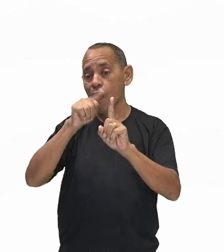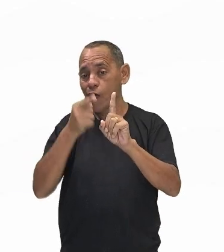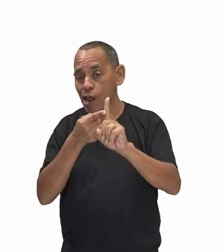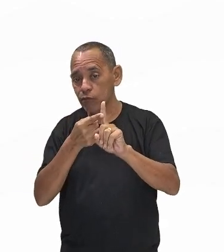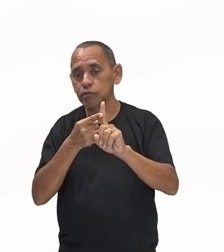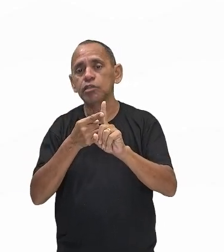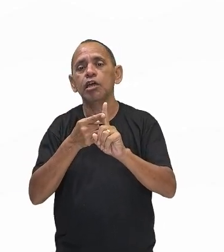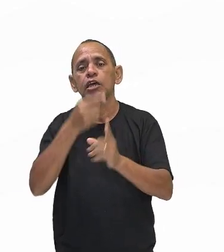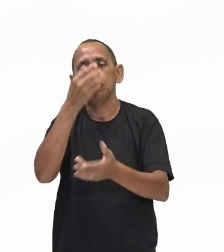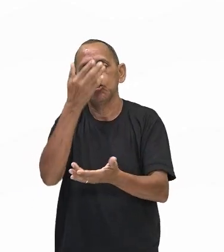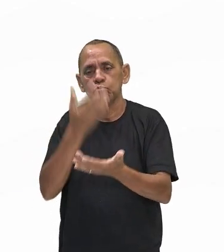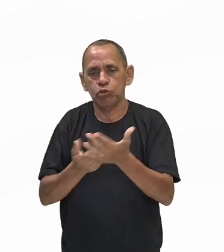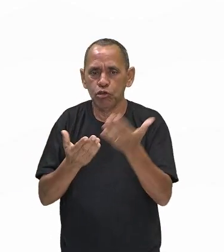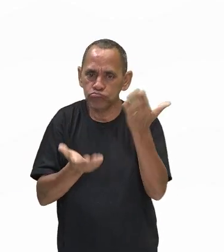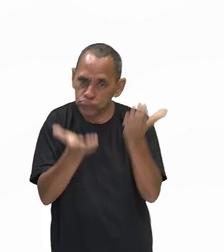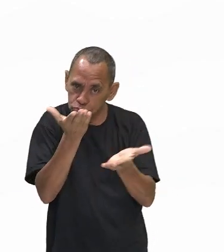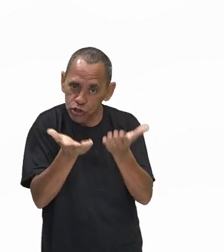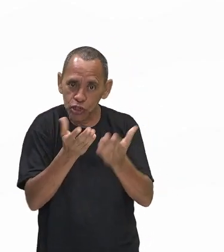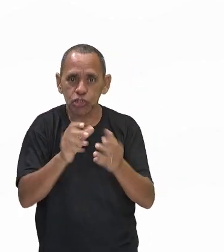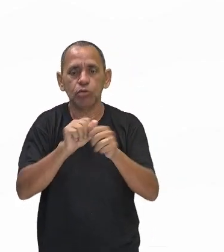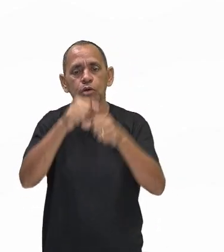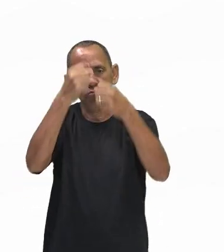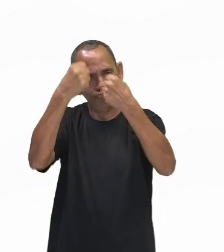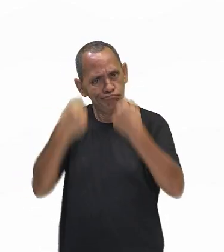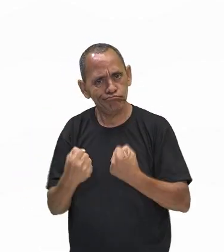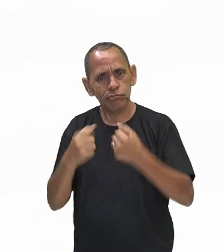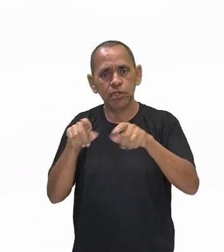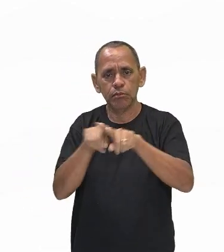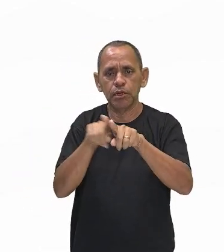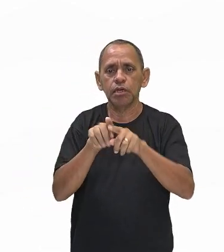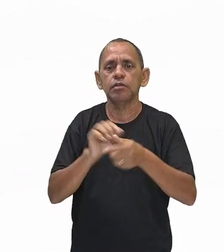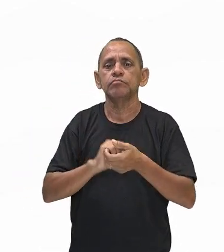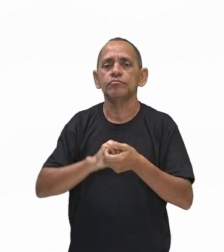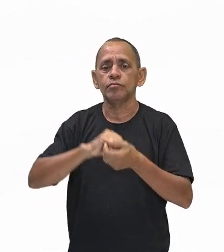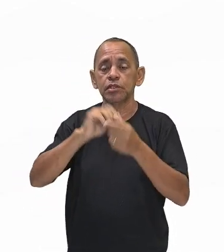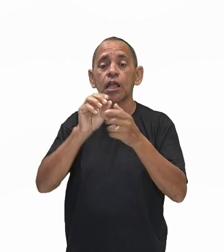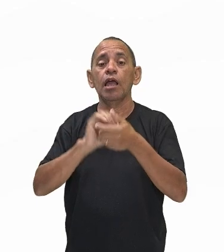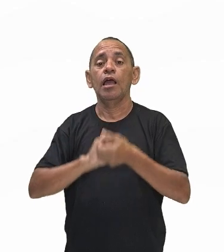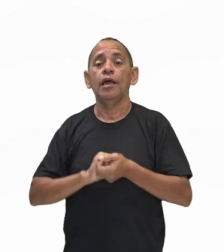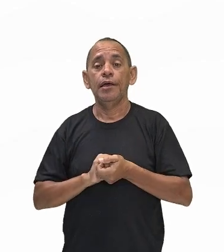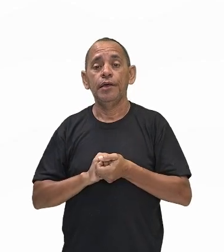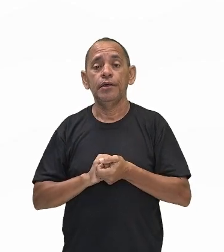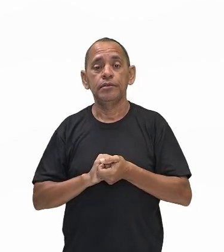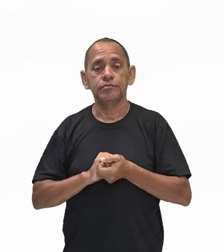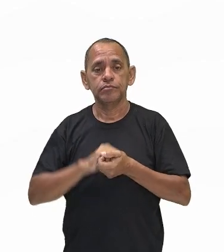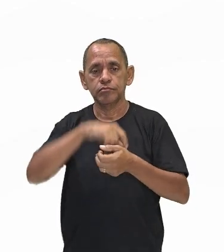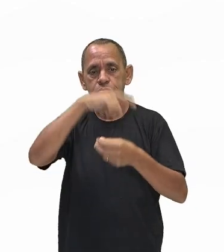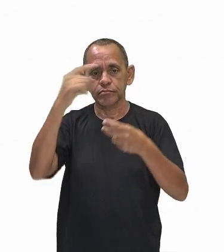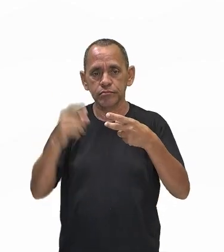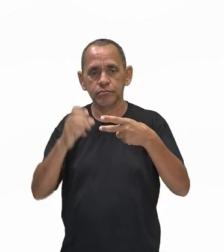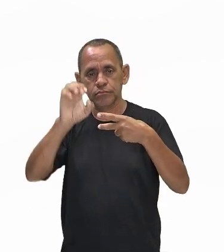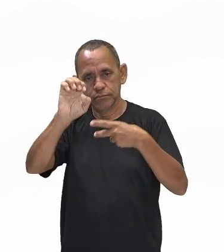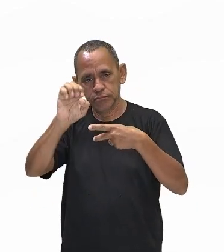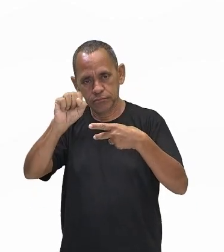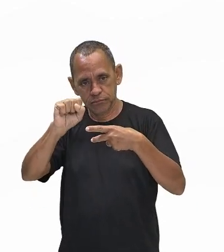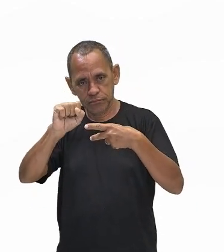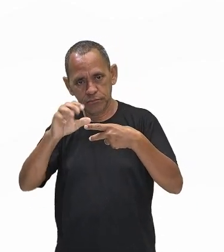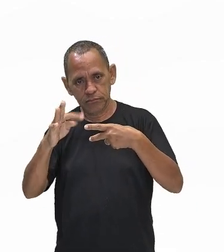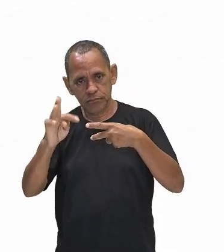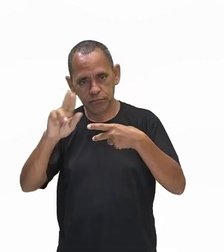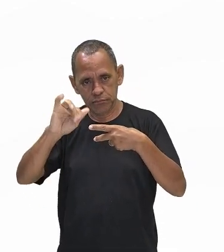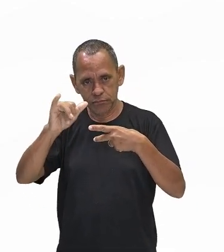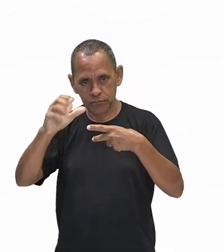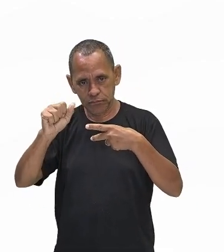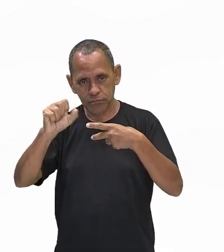abrupta as estrias são cicatrizes que se formam na pele quando há um estiramento